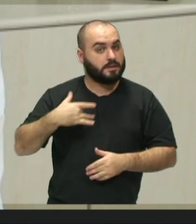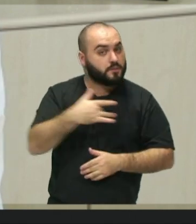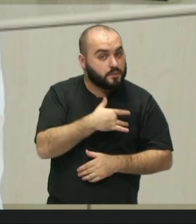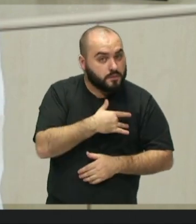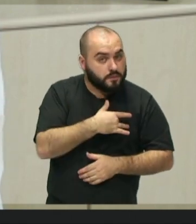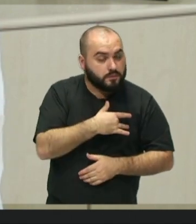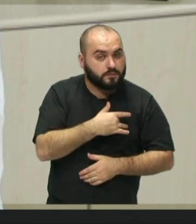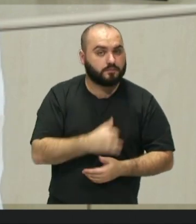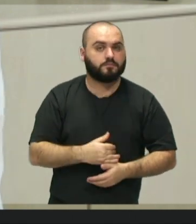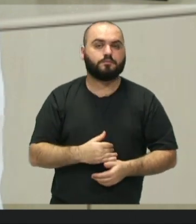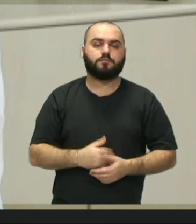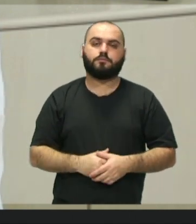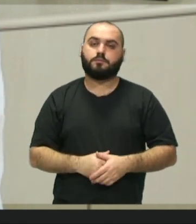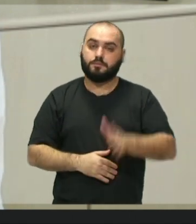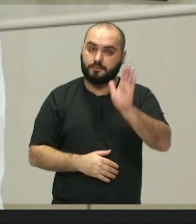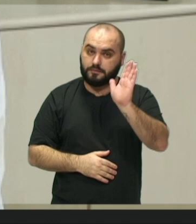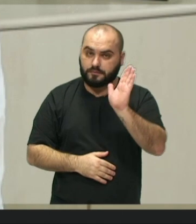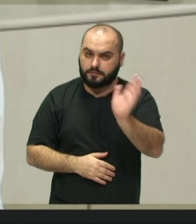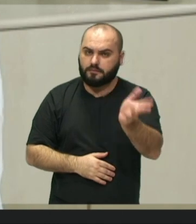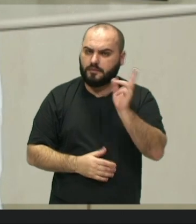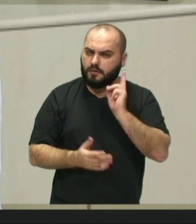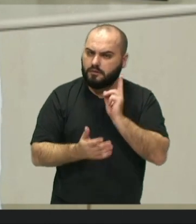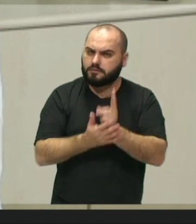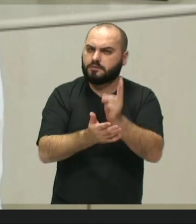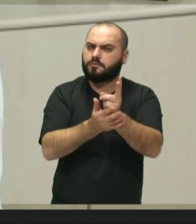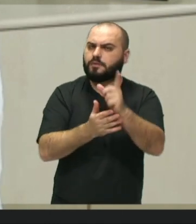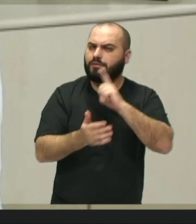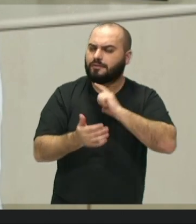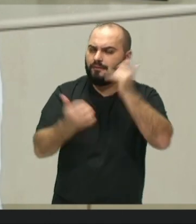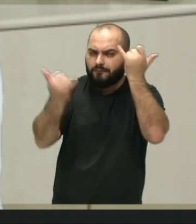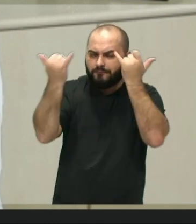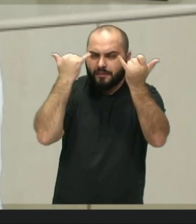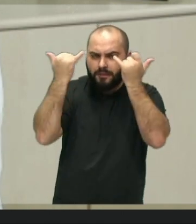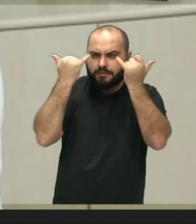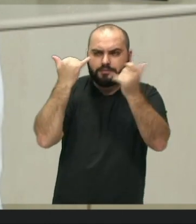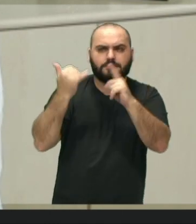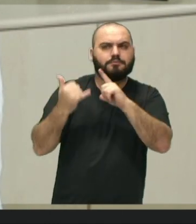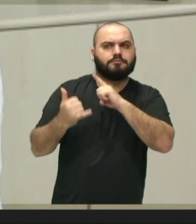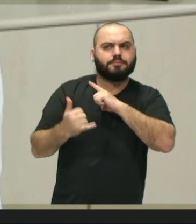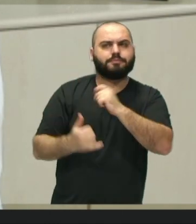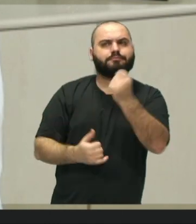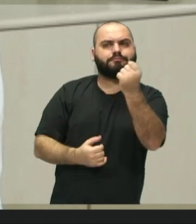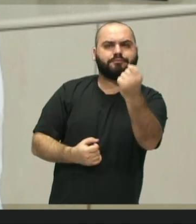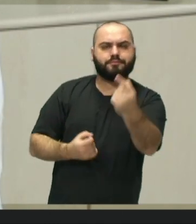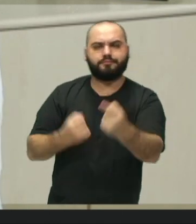forma, existe, inclusive, sempre que nós temos notícia que vem algum